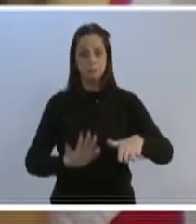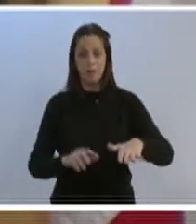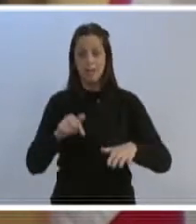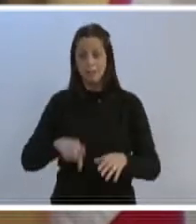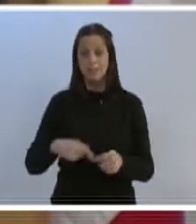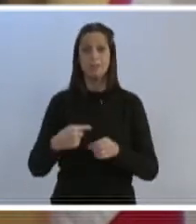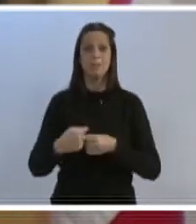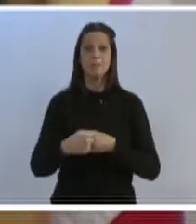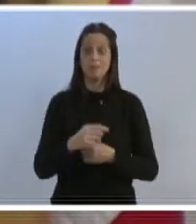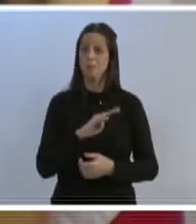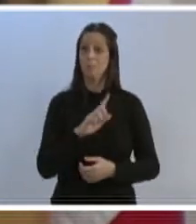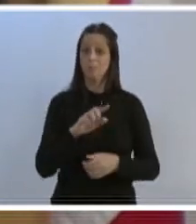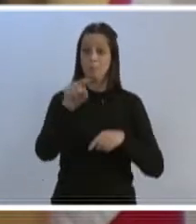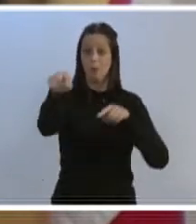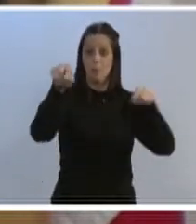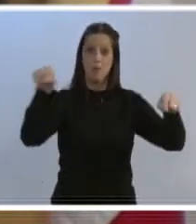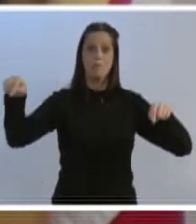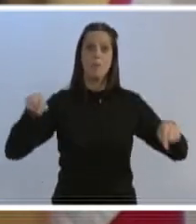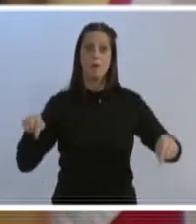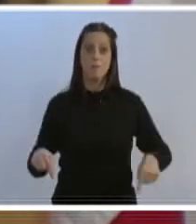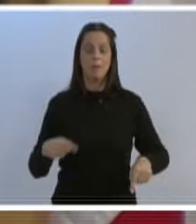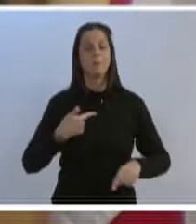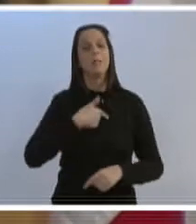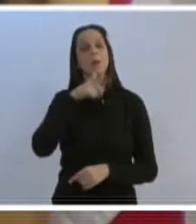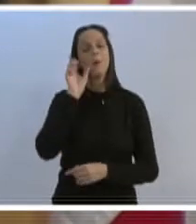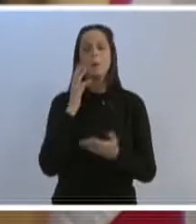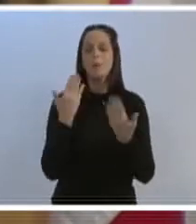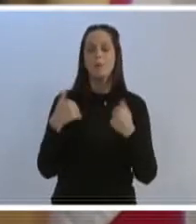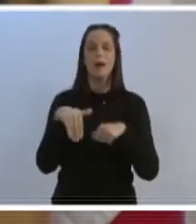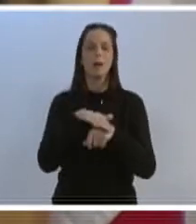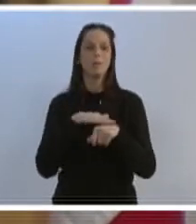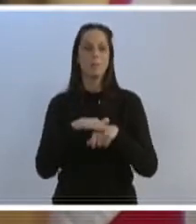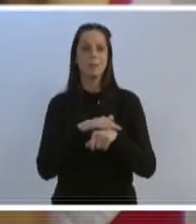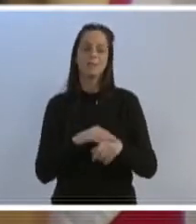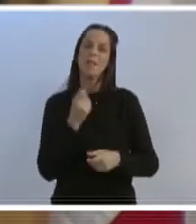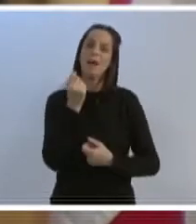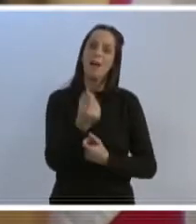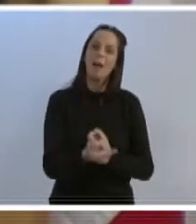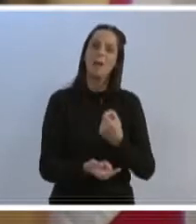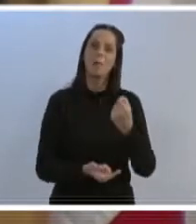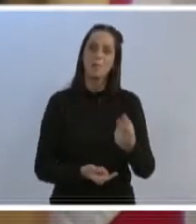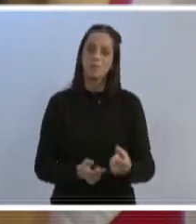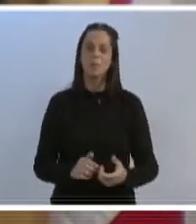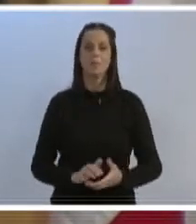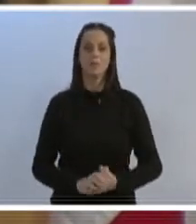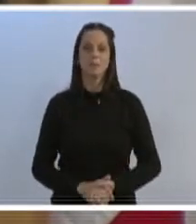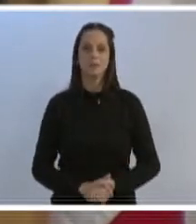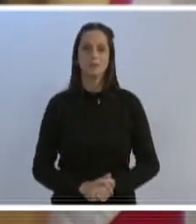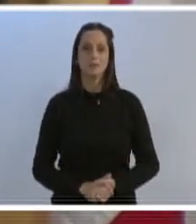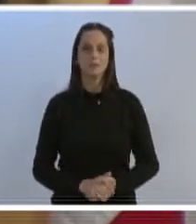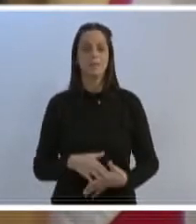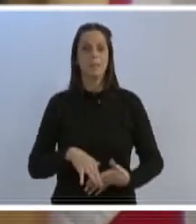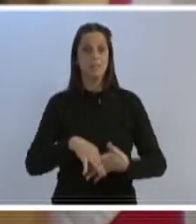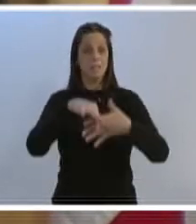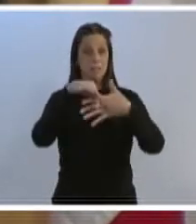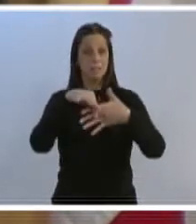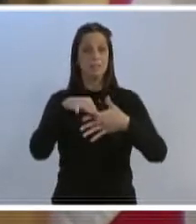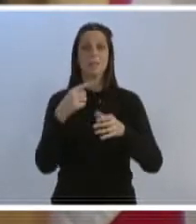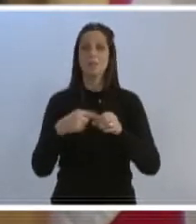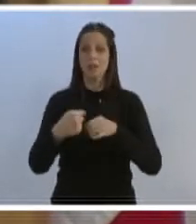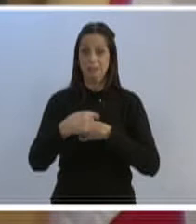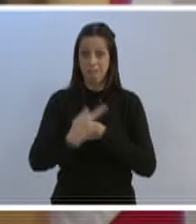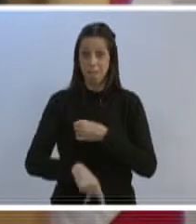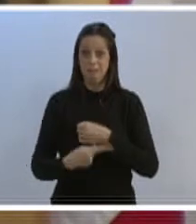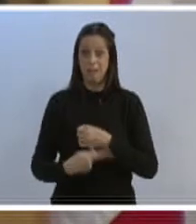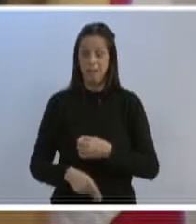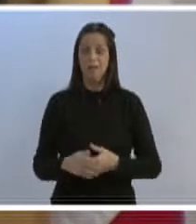de blumenau eu estive conversando ontem com algumas lideranças da cidade e não